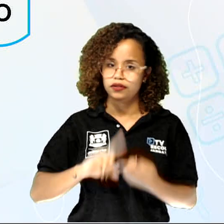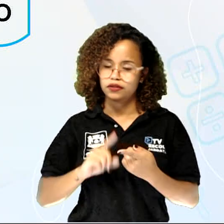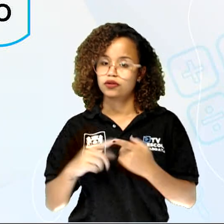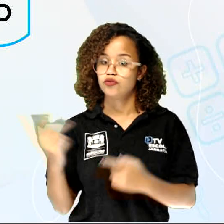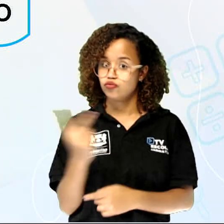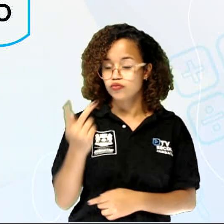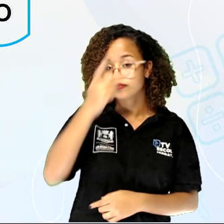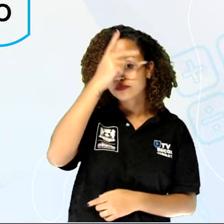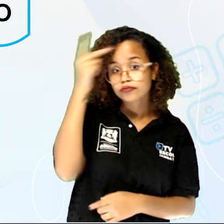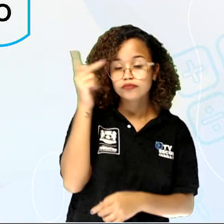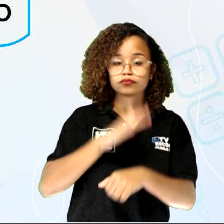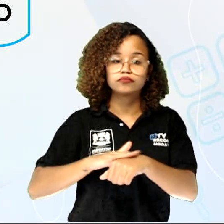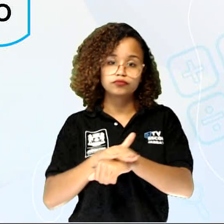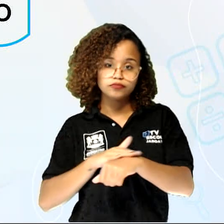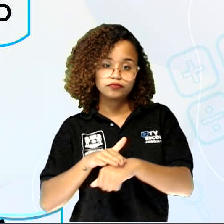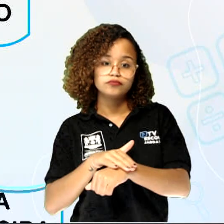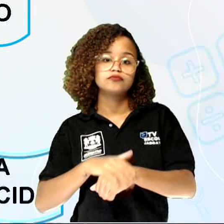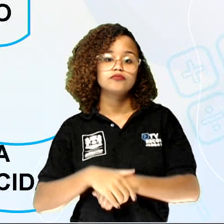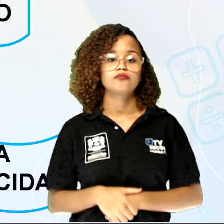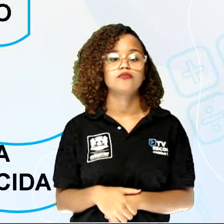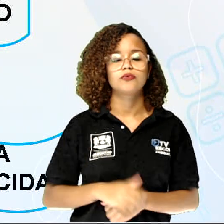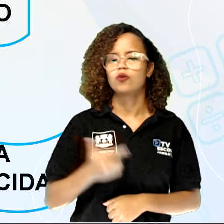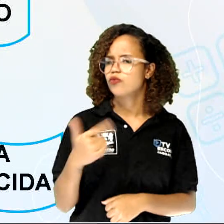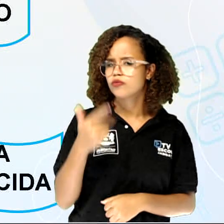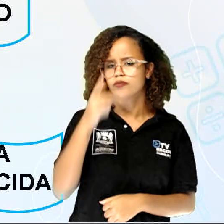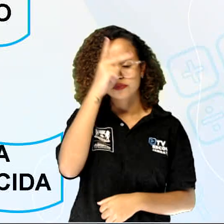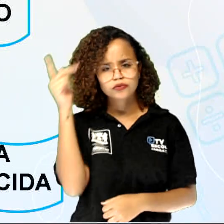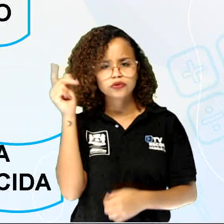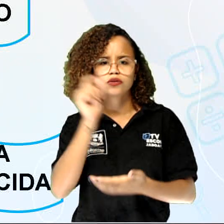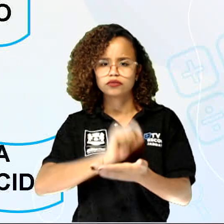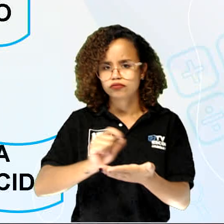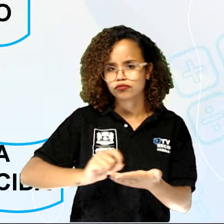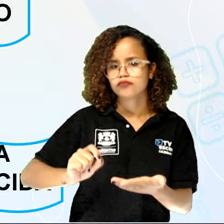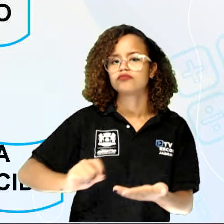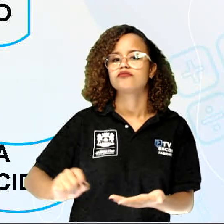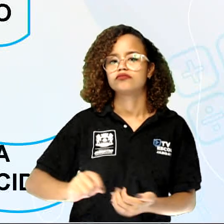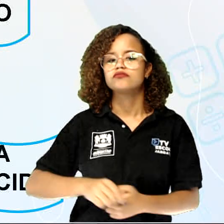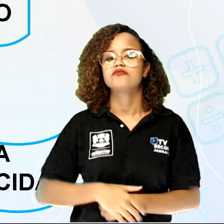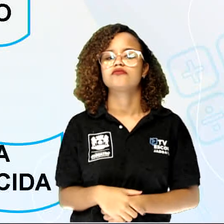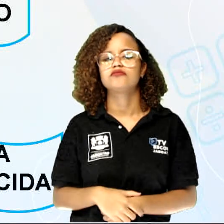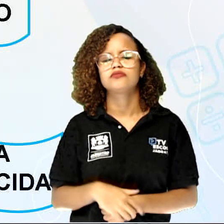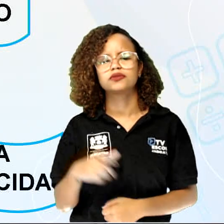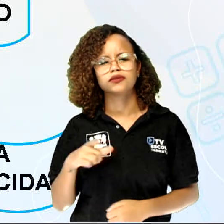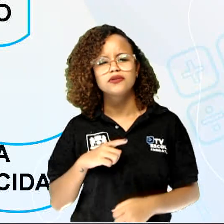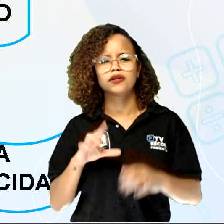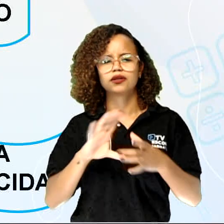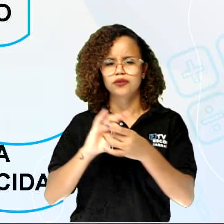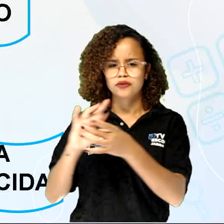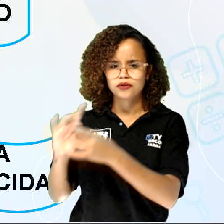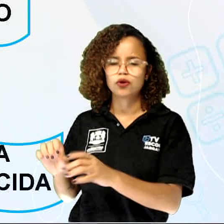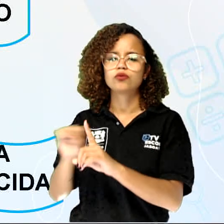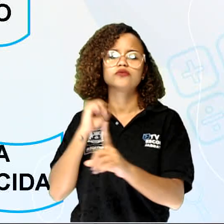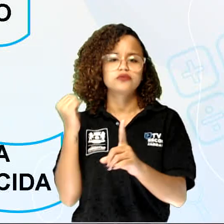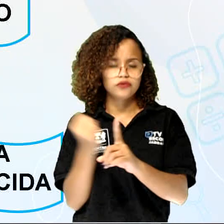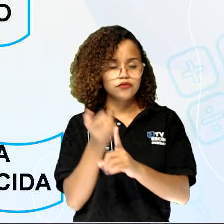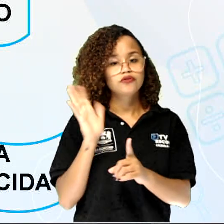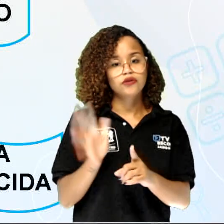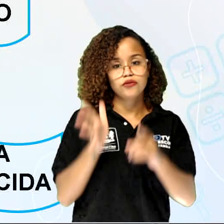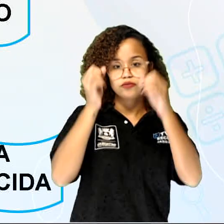pessoas conversando, não tem autoria e traz, ou seja, aquele contexto social que a gente estava falando,